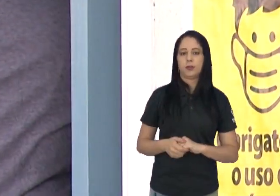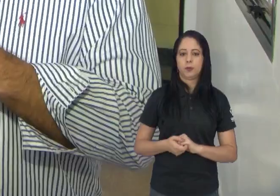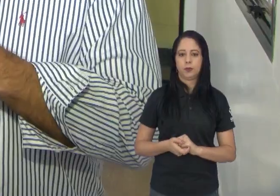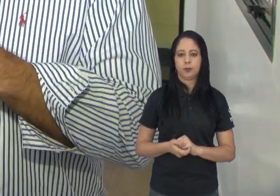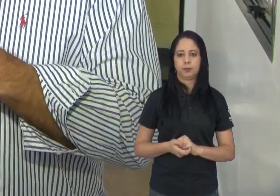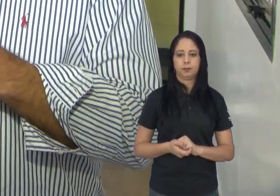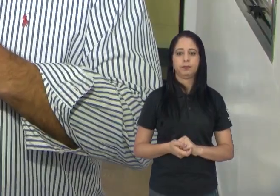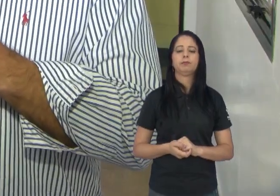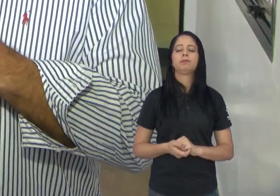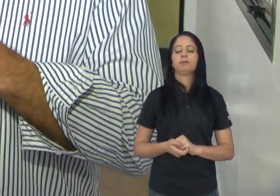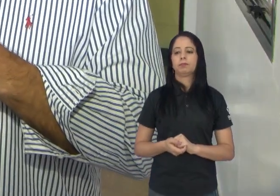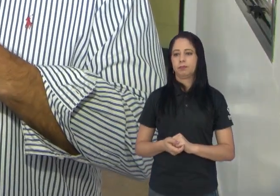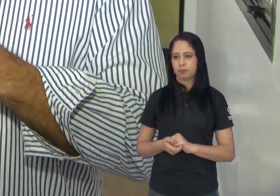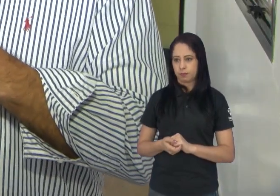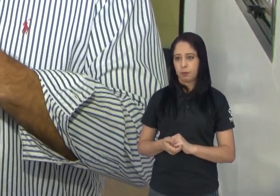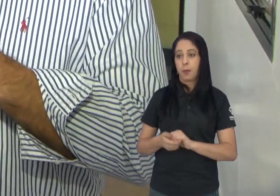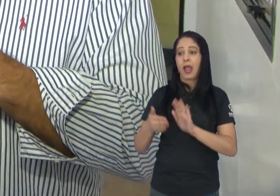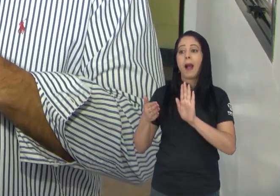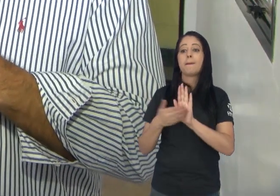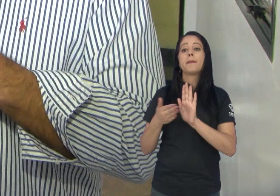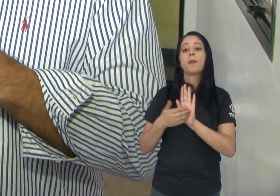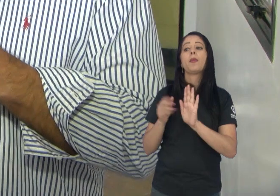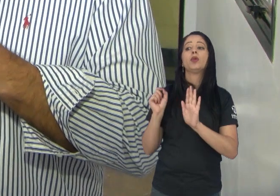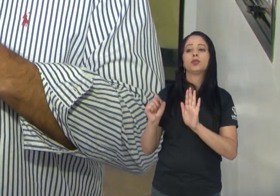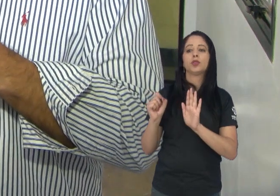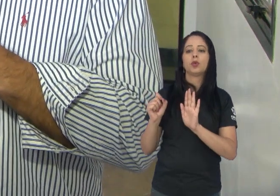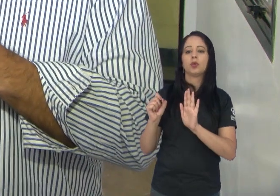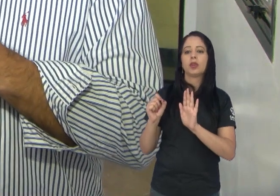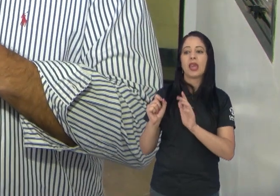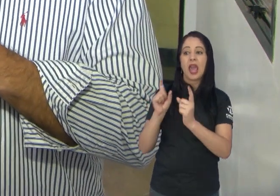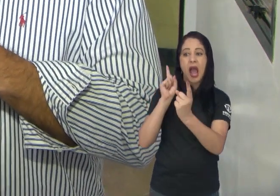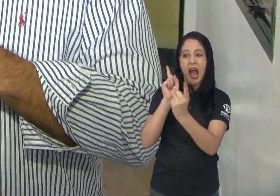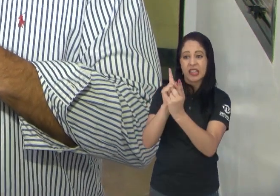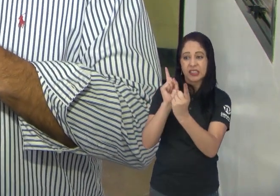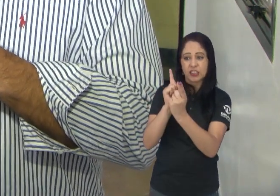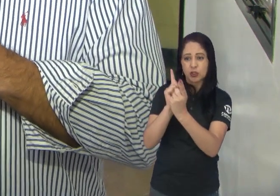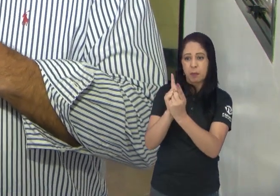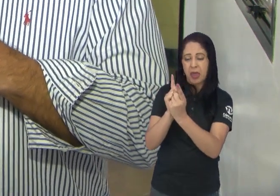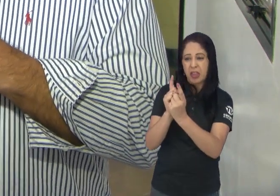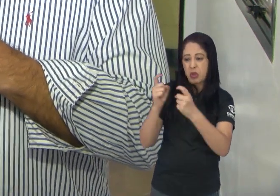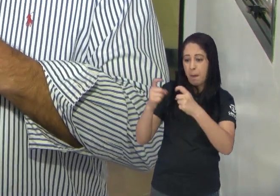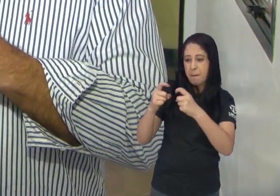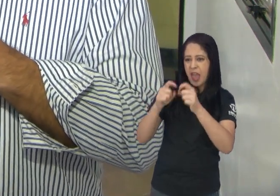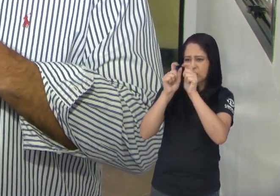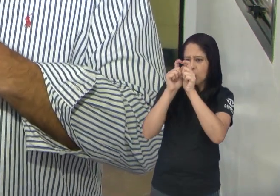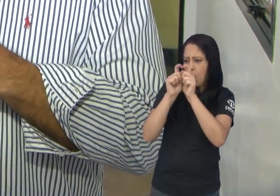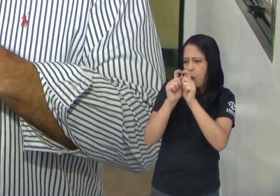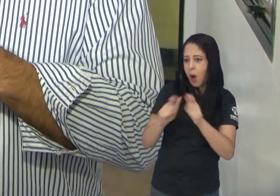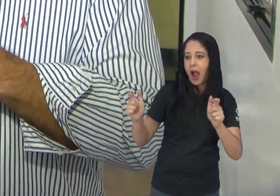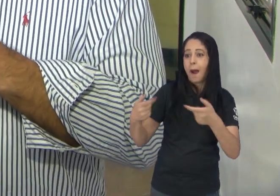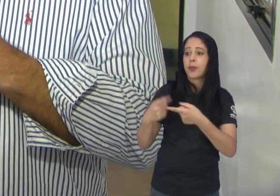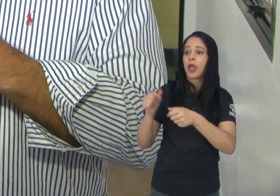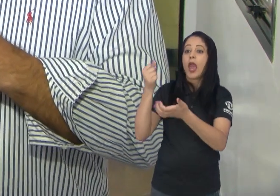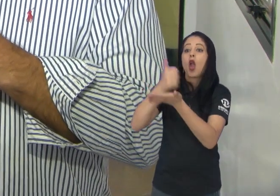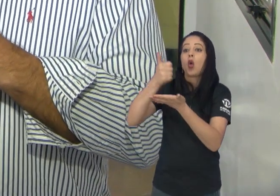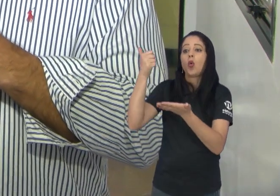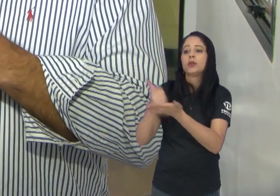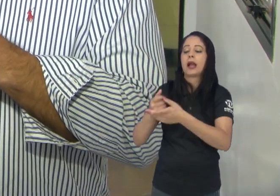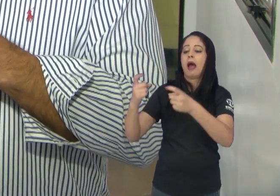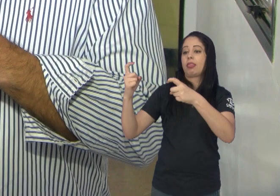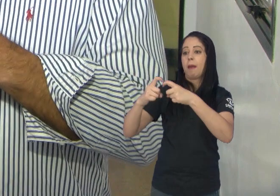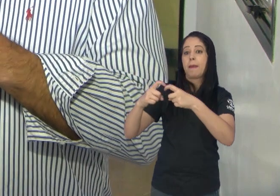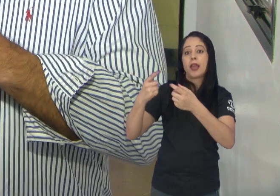médico. Sim, a proposta é ampliar também o atendimento clínico, né? Você traz profissionais, médicos,